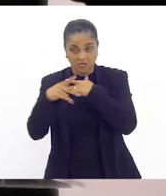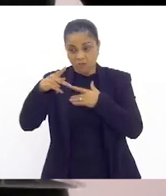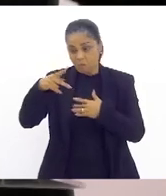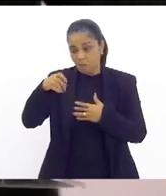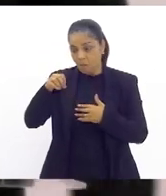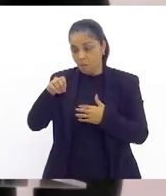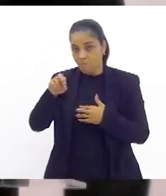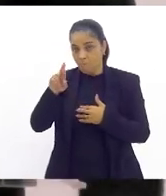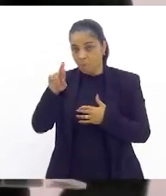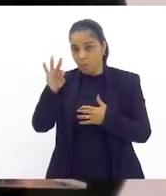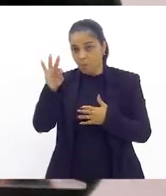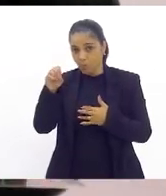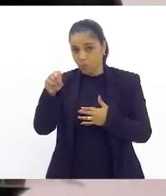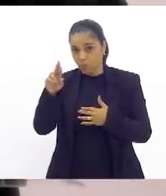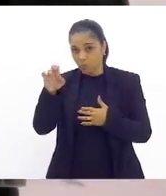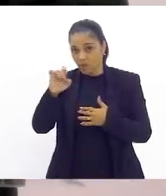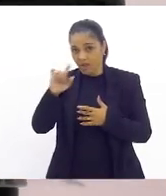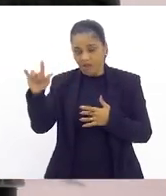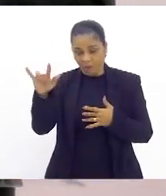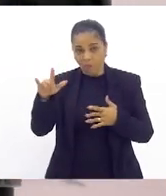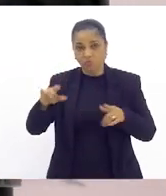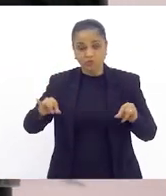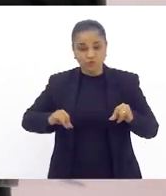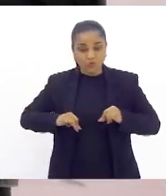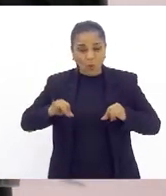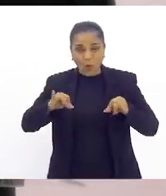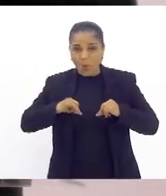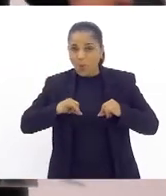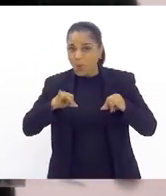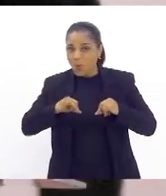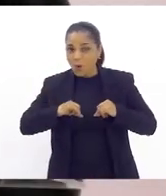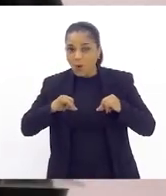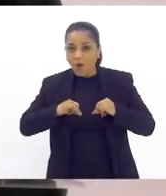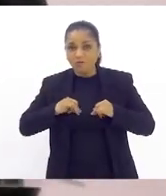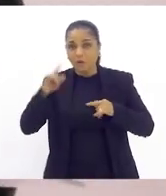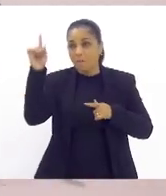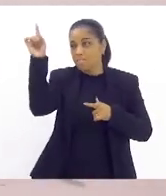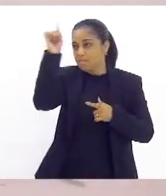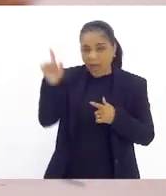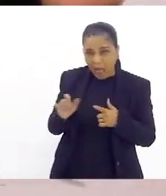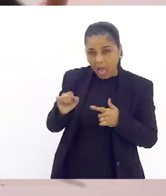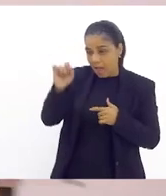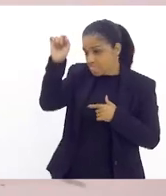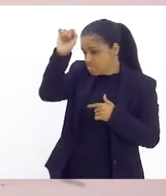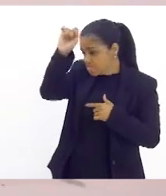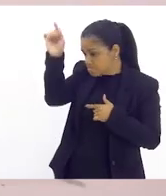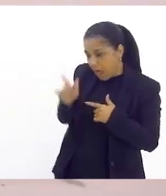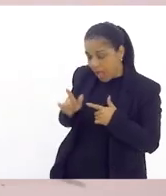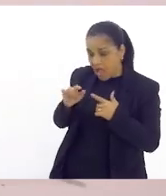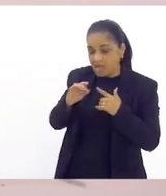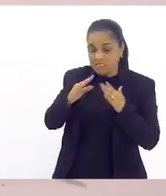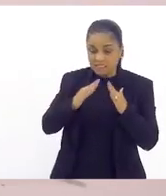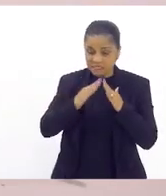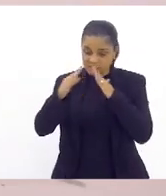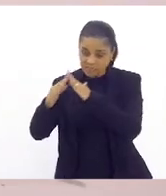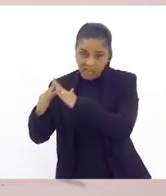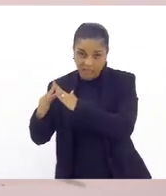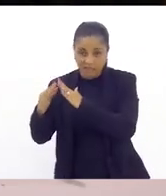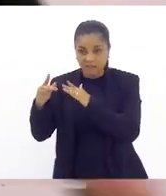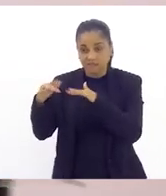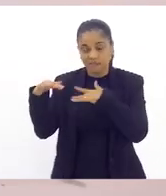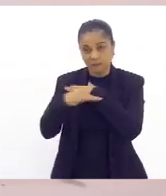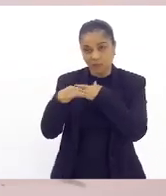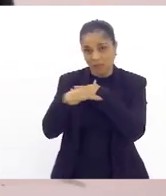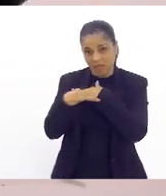a cidade que mais sofre com queda de Raios e é uma cidade do lado porque Porto Real é